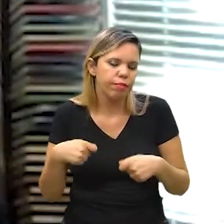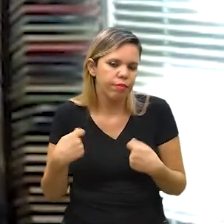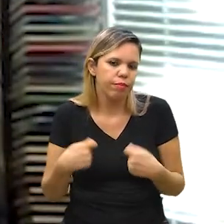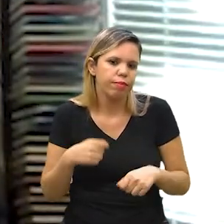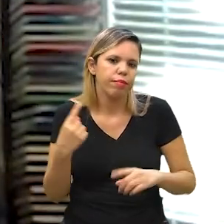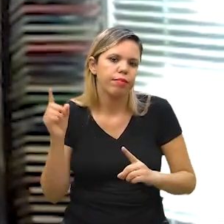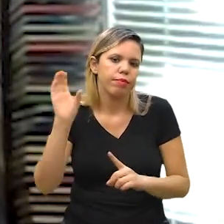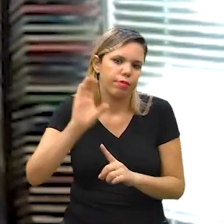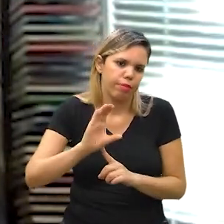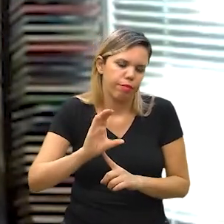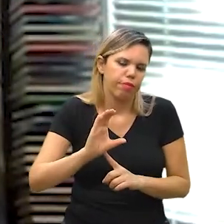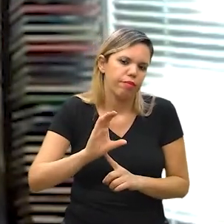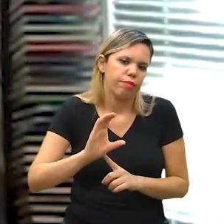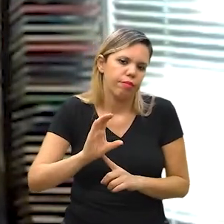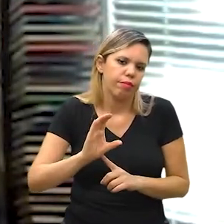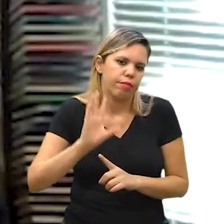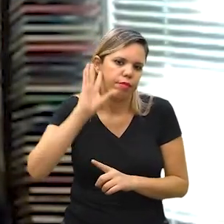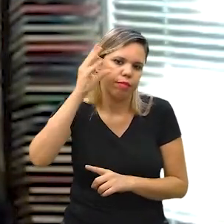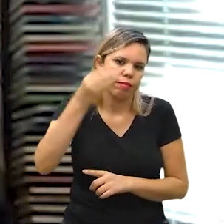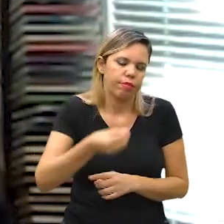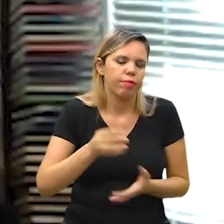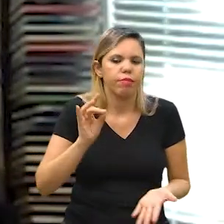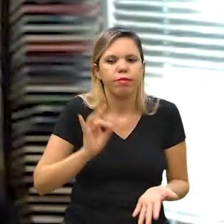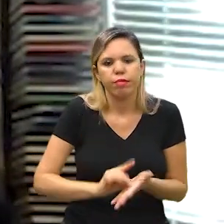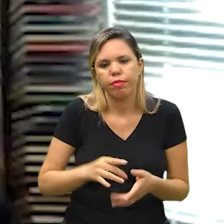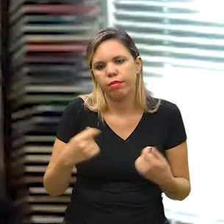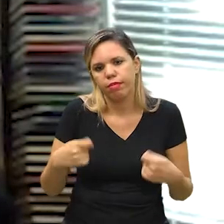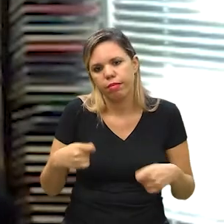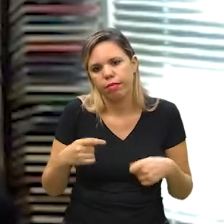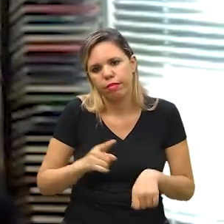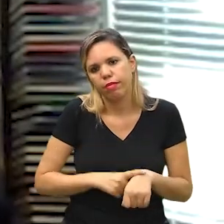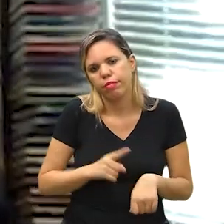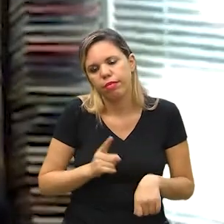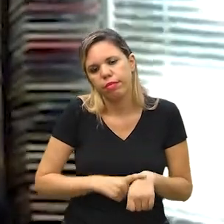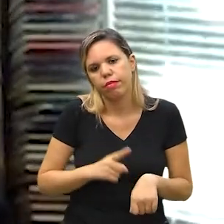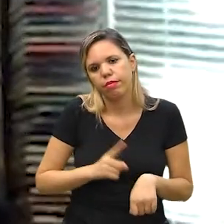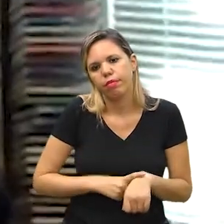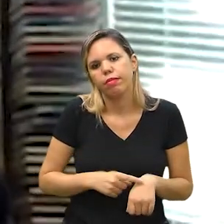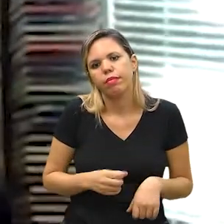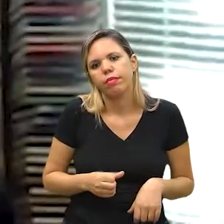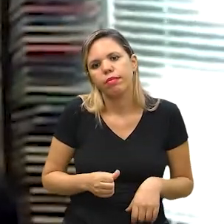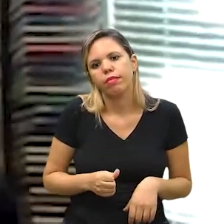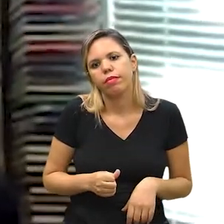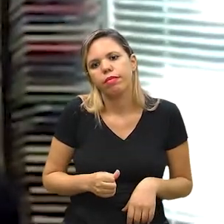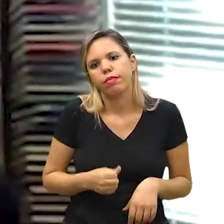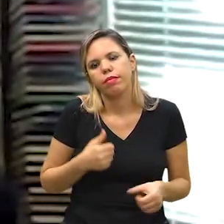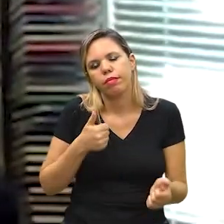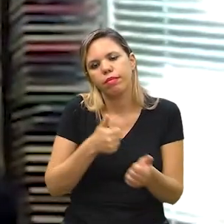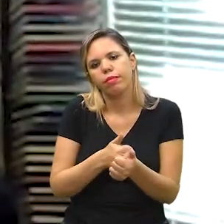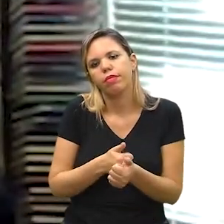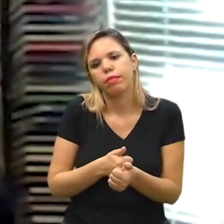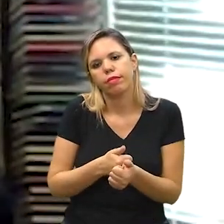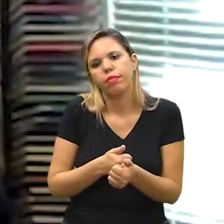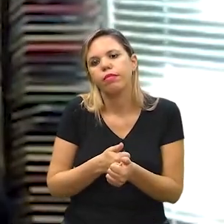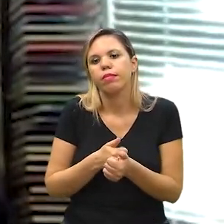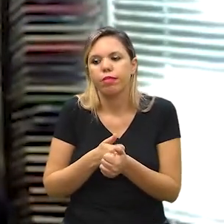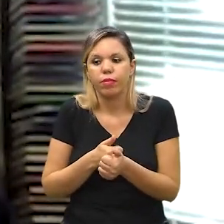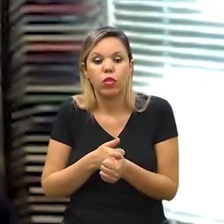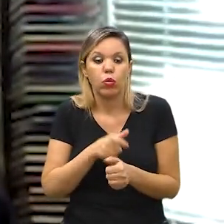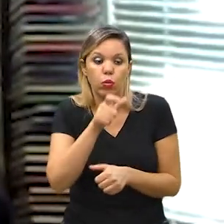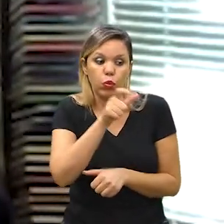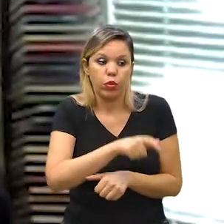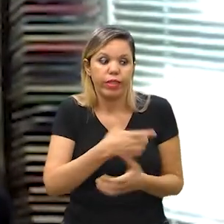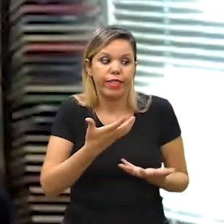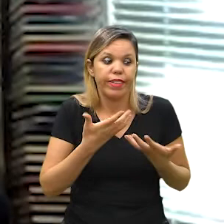aí da necessidade do cliente e entendendo realmente o que ele precisa nesse momento. A gente fala que eles estão mais próximos da dor